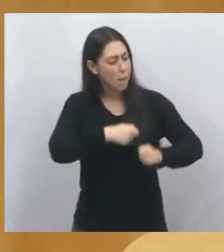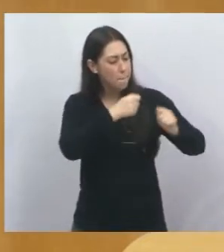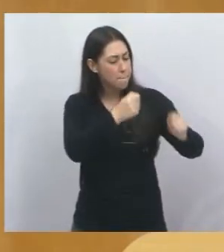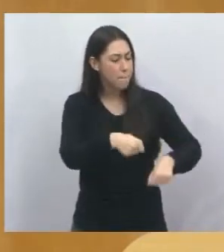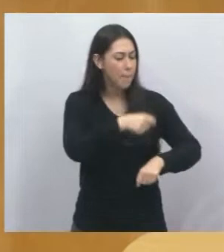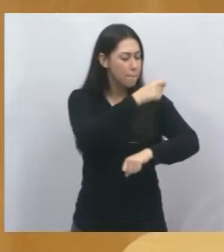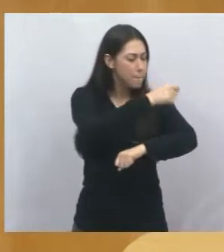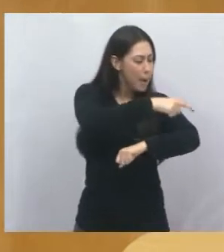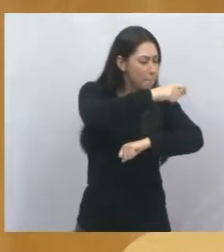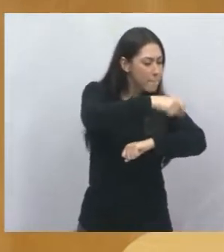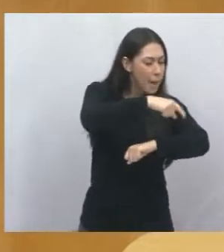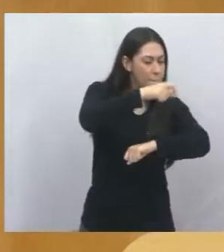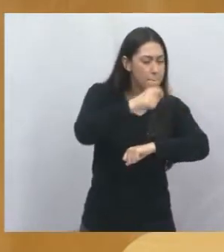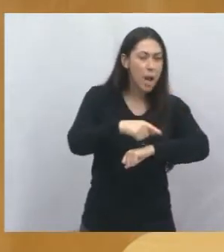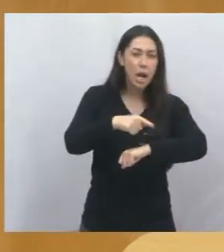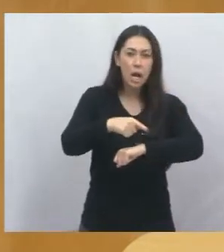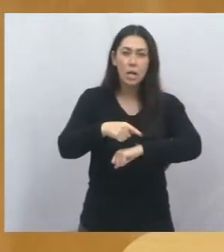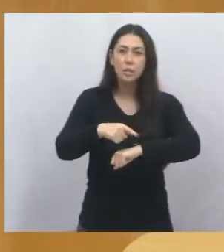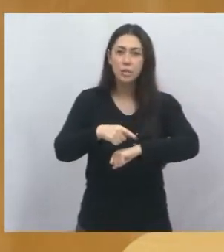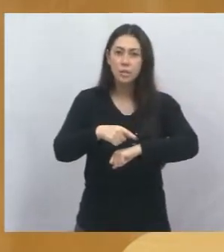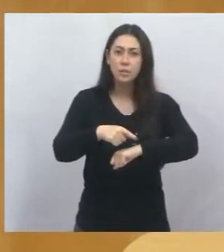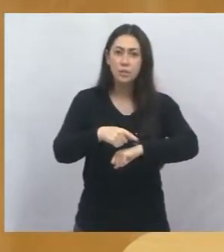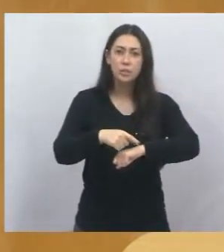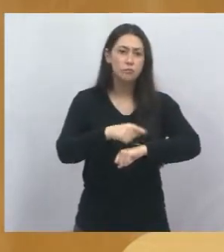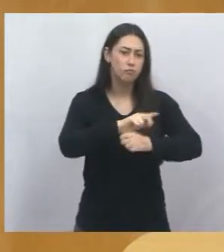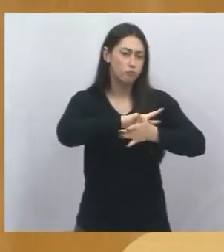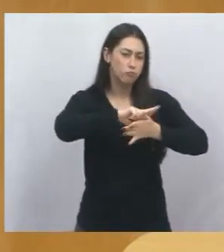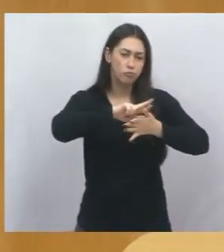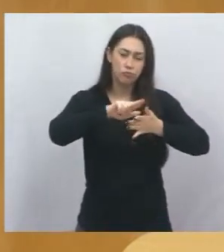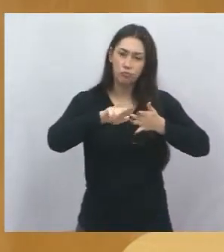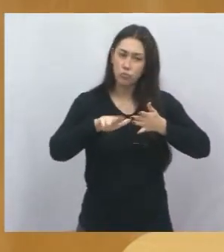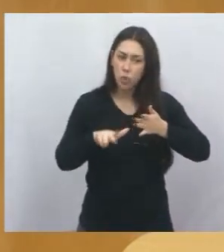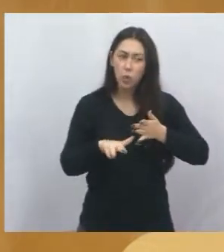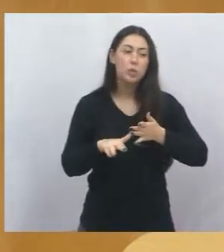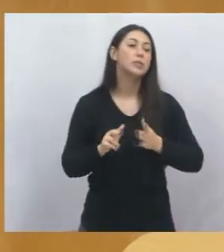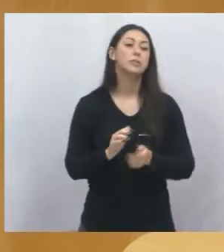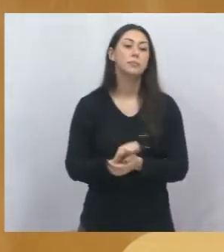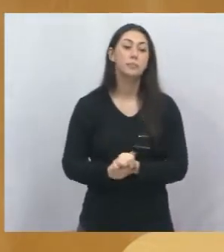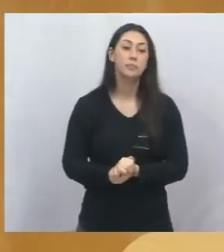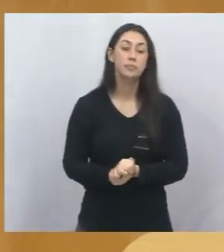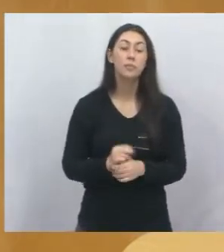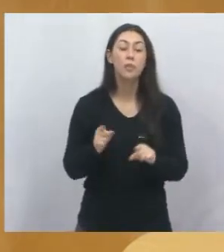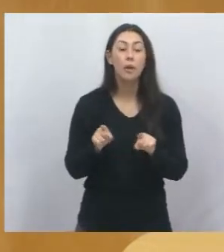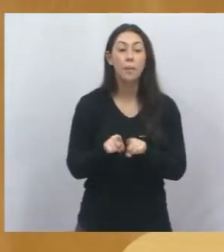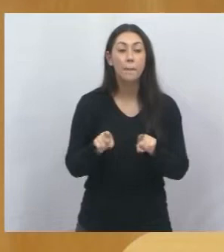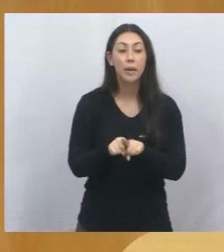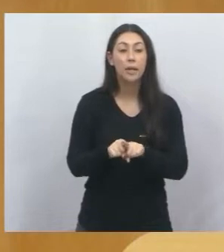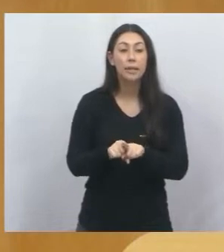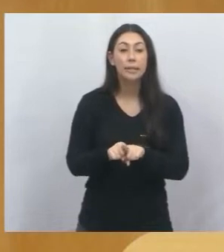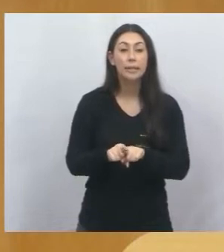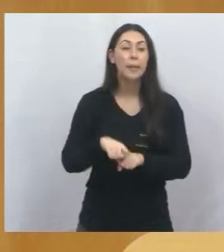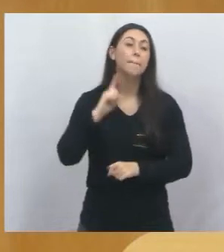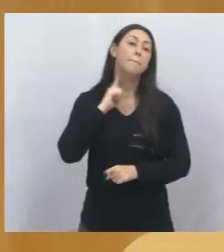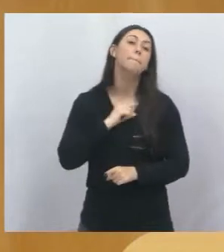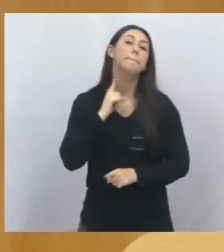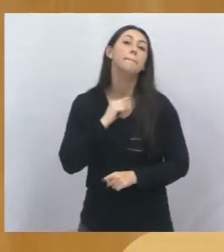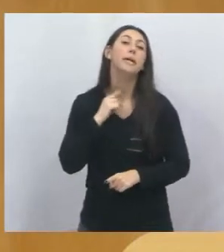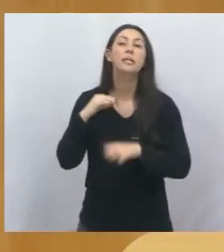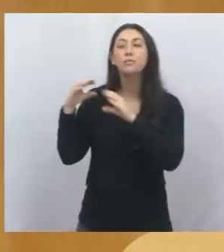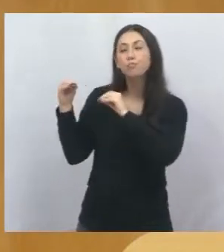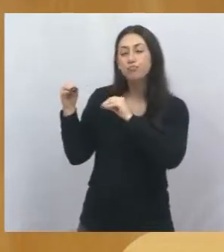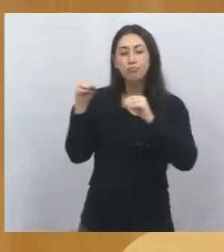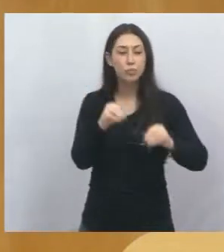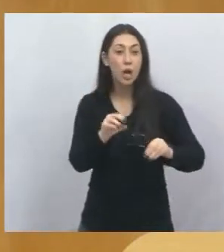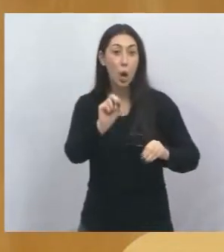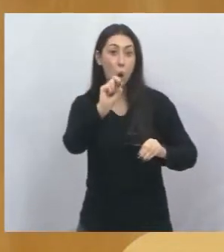na plantação de café, na plantação de milho, como aqueles que vieram do sul de Minas, como aqueles